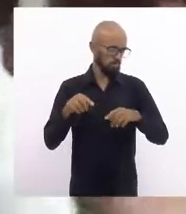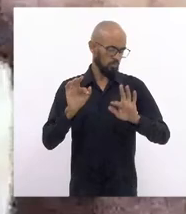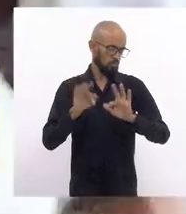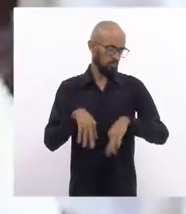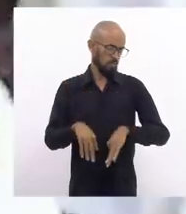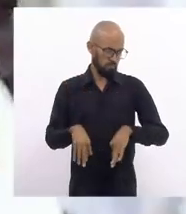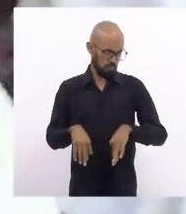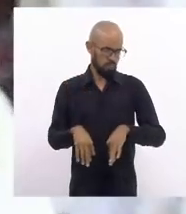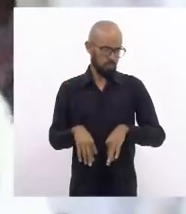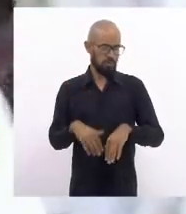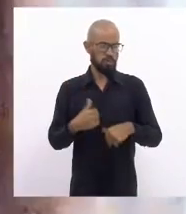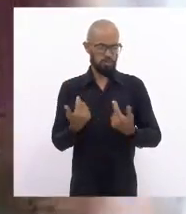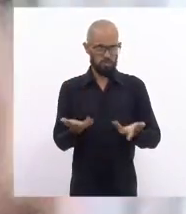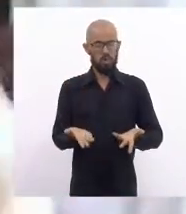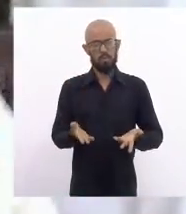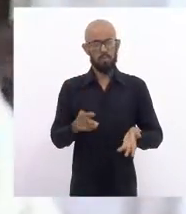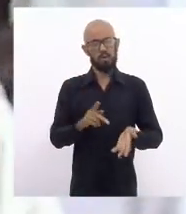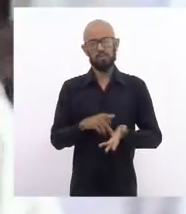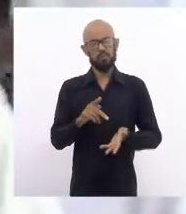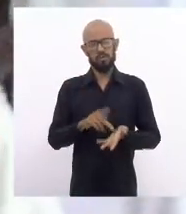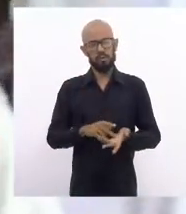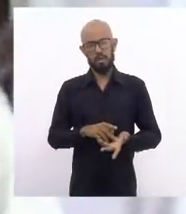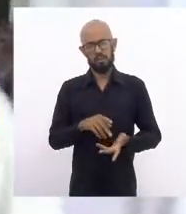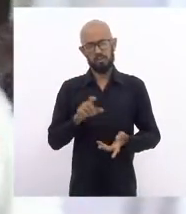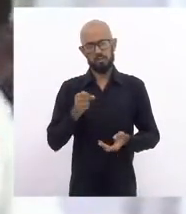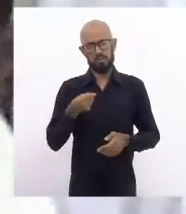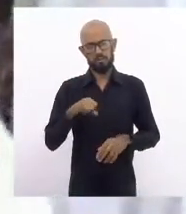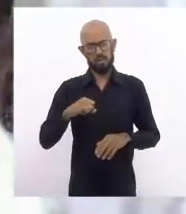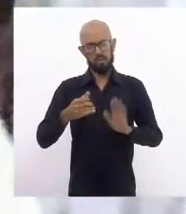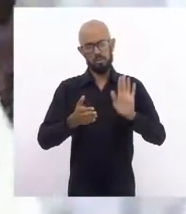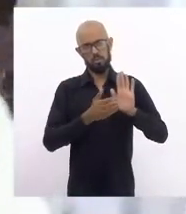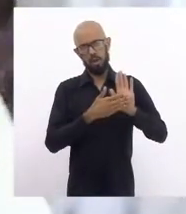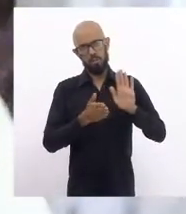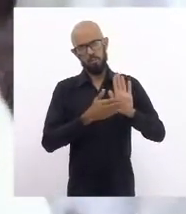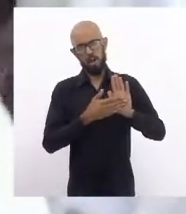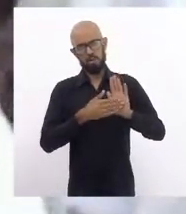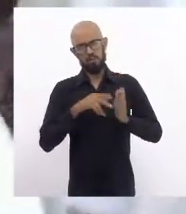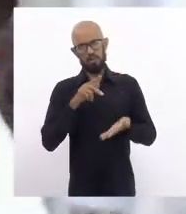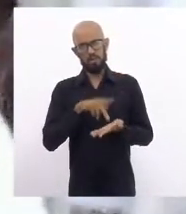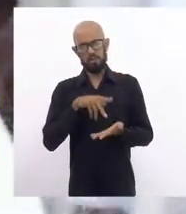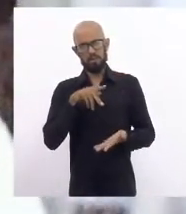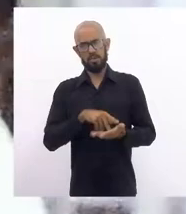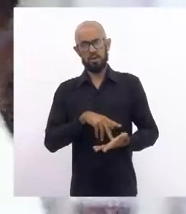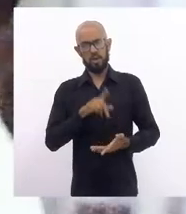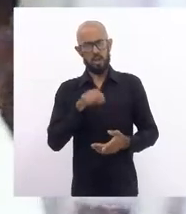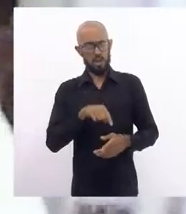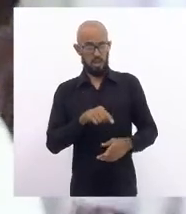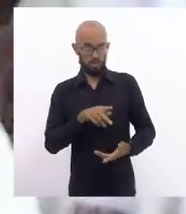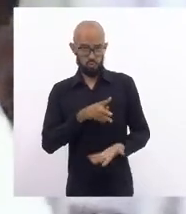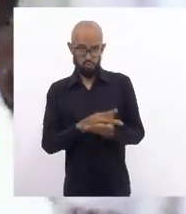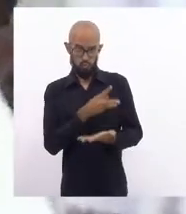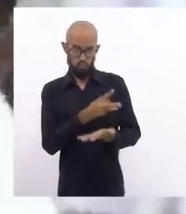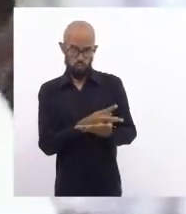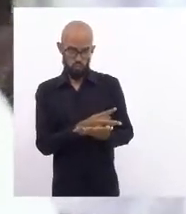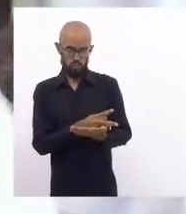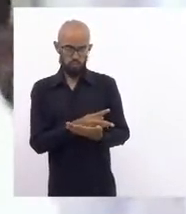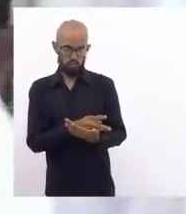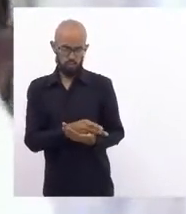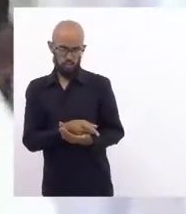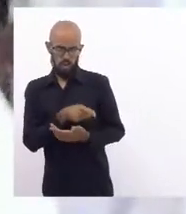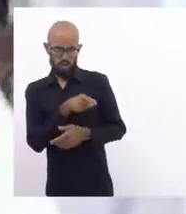para resguardar, de fato, se esse for o propósito verdadeiro, de resguardar, de fato, aquilo dali como